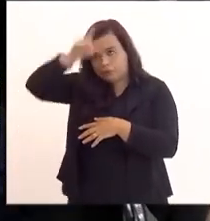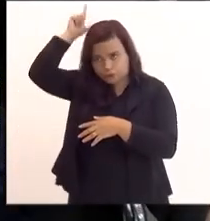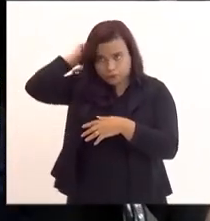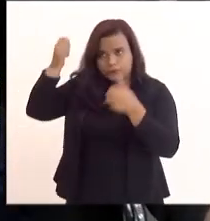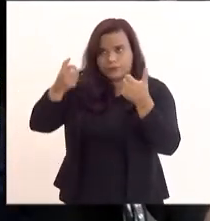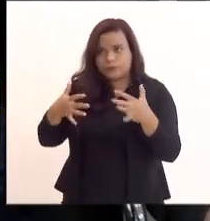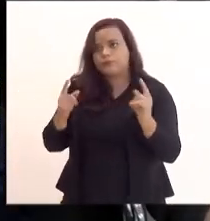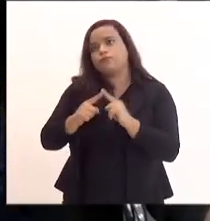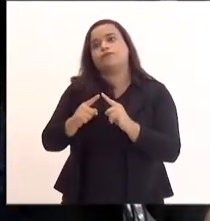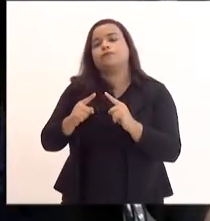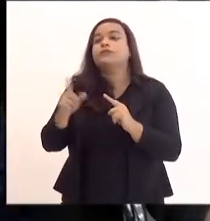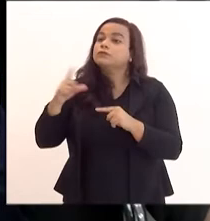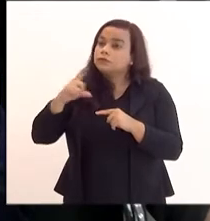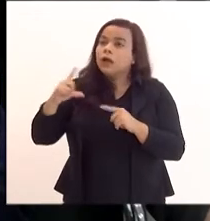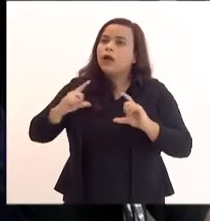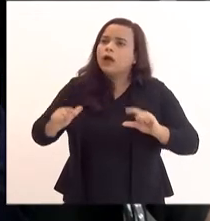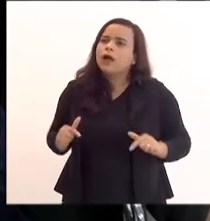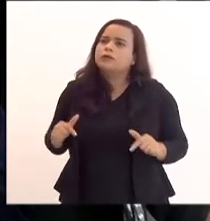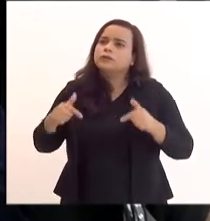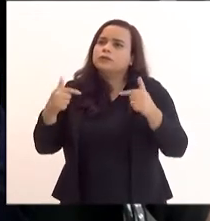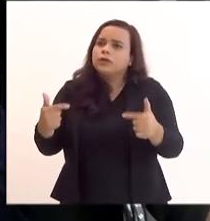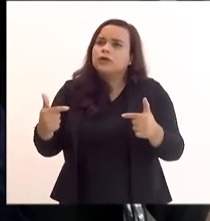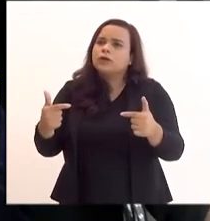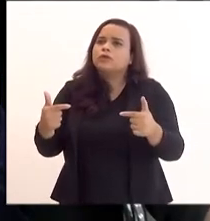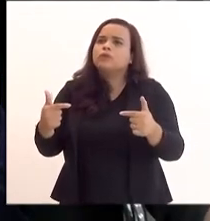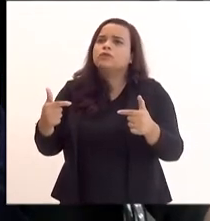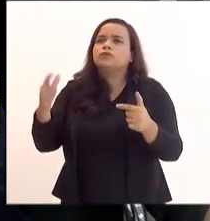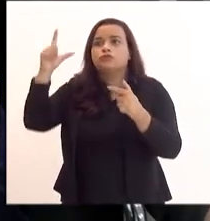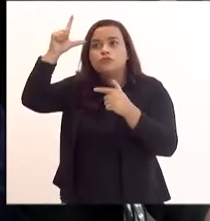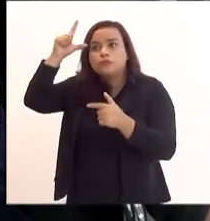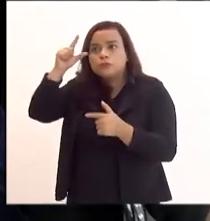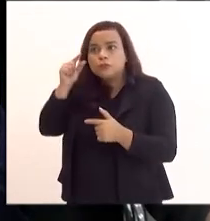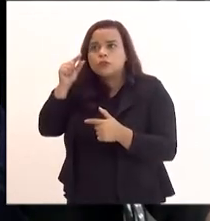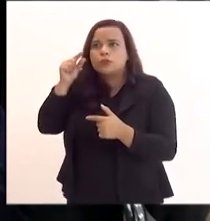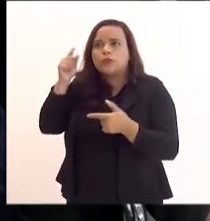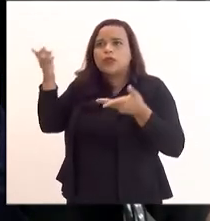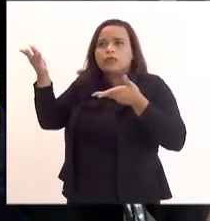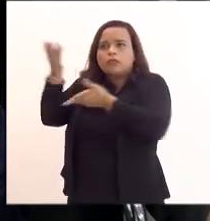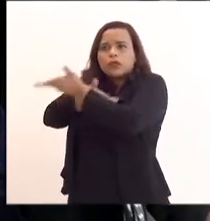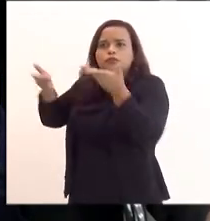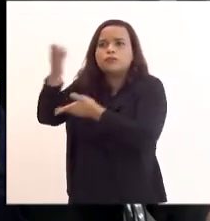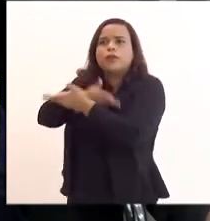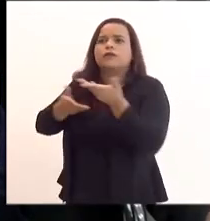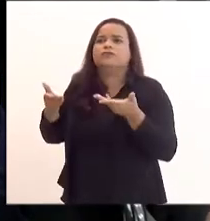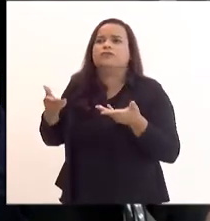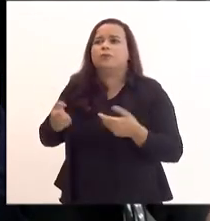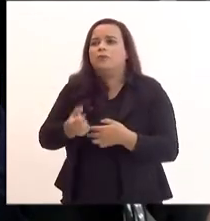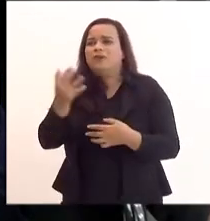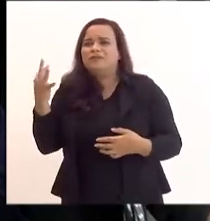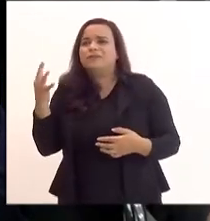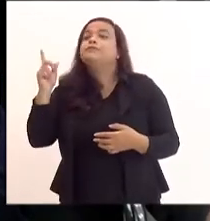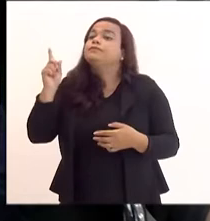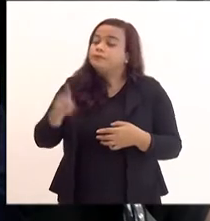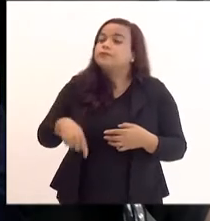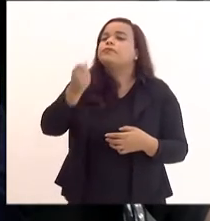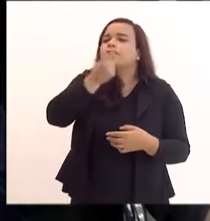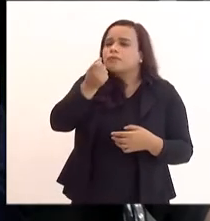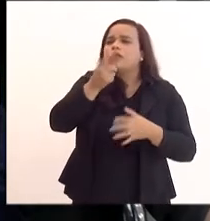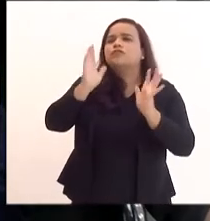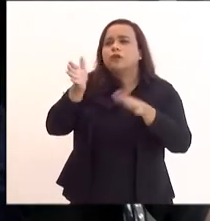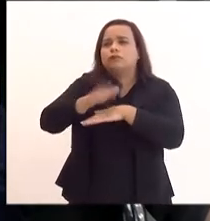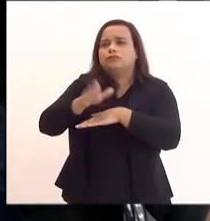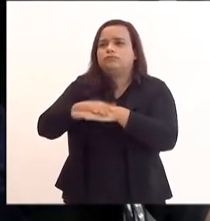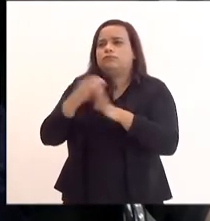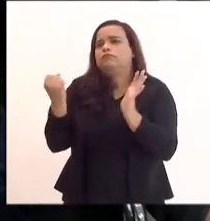uma eficácia na diminuição do volume de transplantes. Era um medicamento já autorizado pela Anvisa,